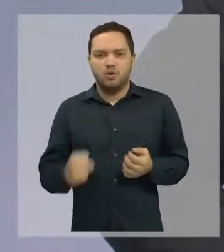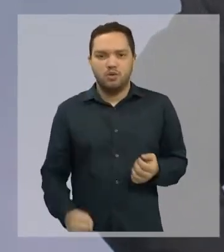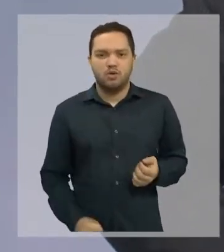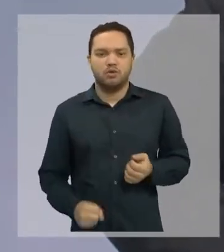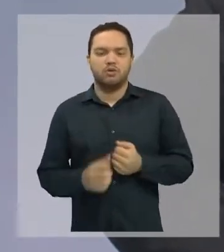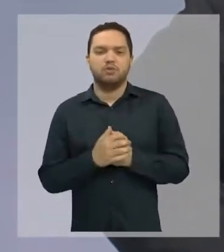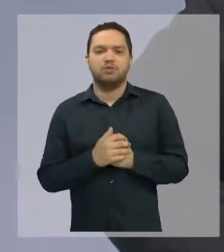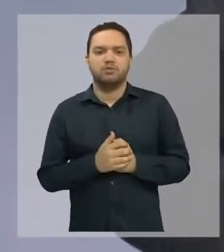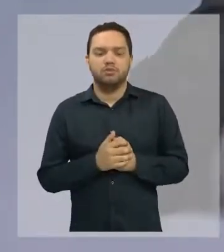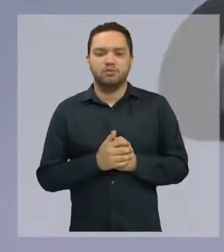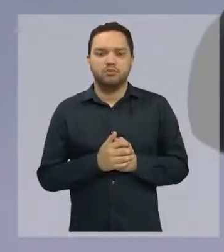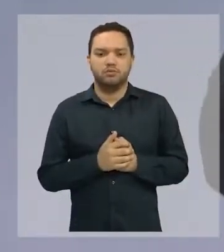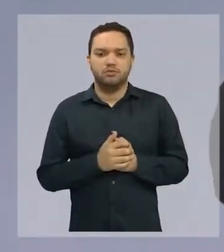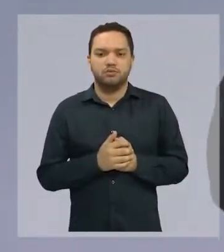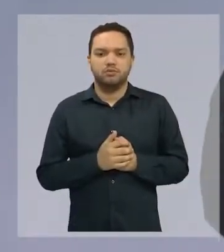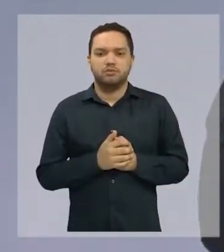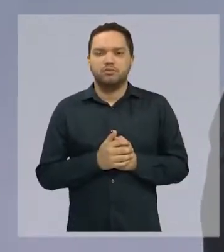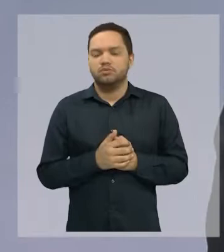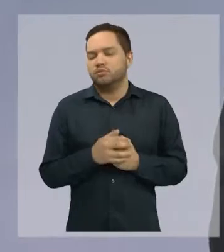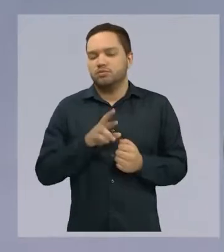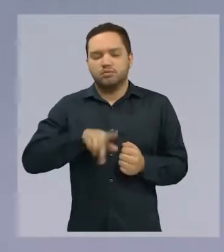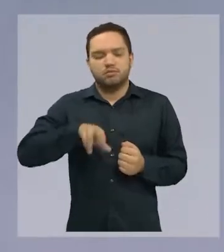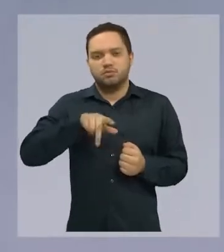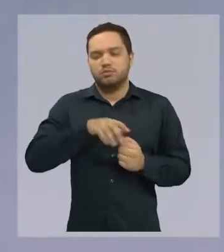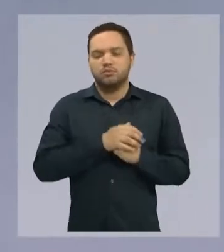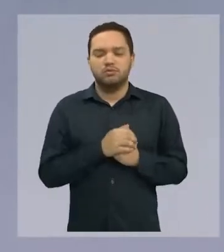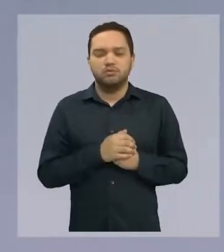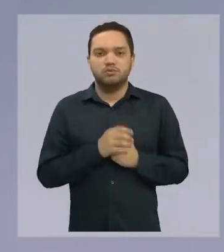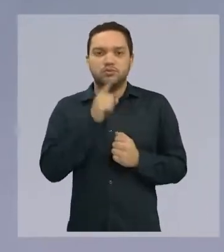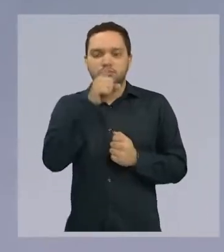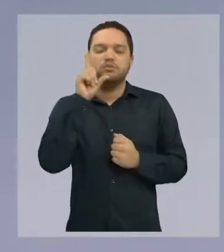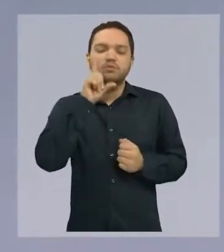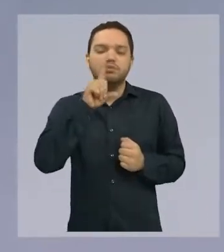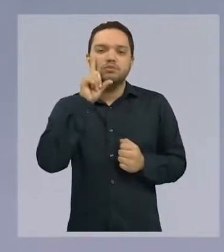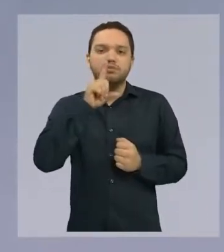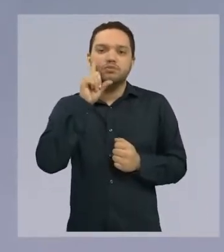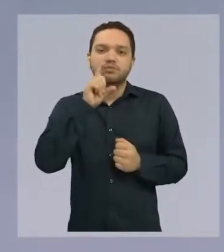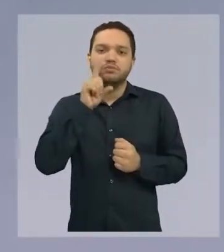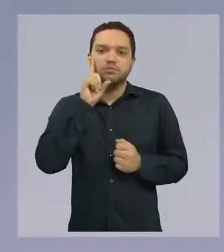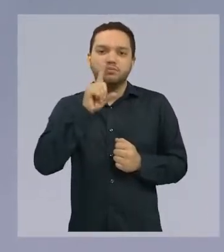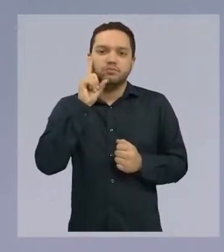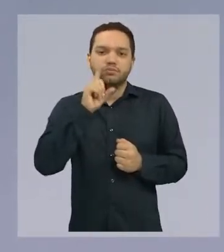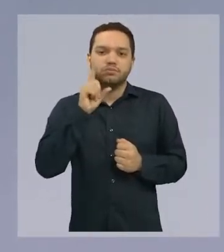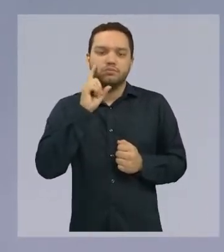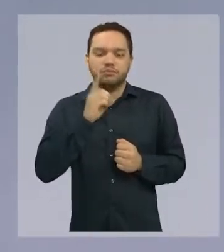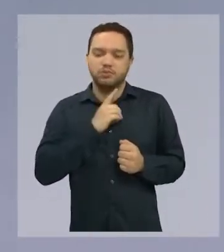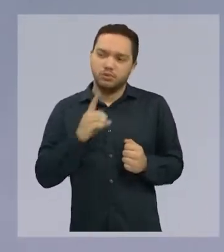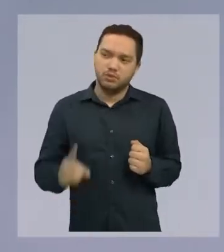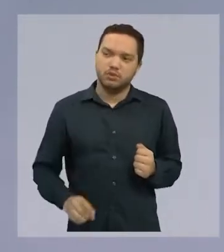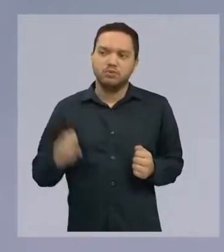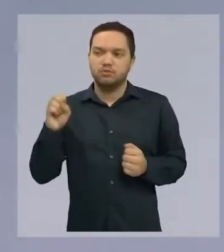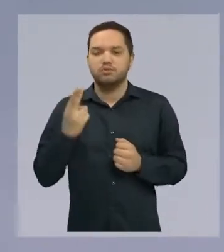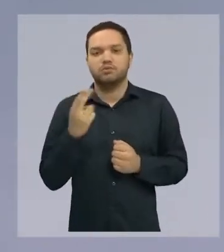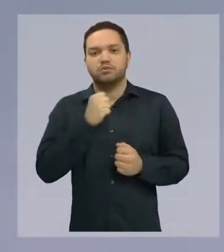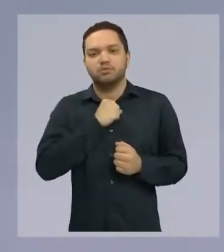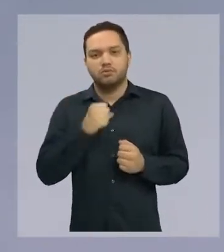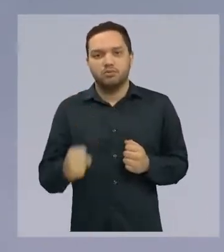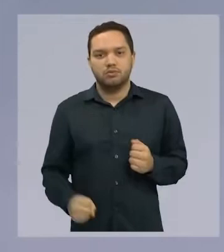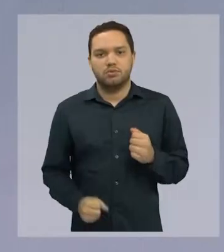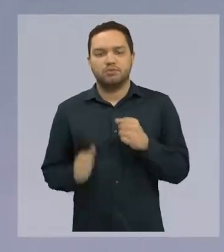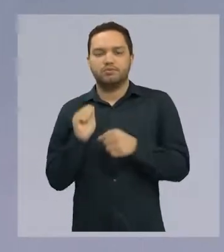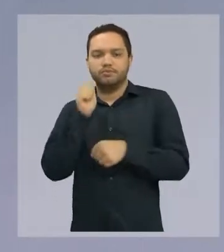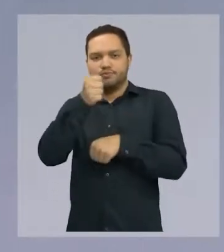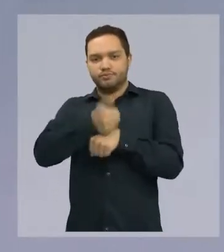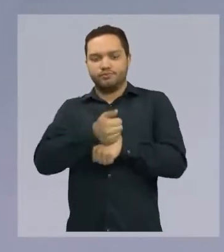está sofrendo impeachment, o senhor me nomeia para o cargo tal. Então não existe. Lá nos Estados Unidos é inimaginável um deputado ou senador